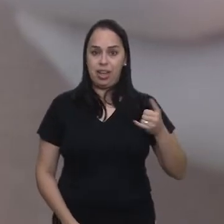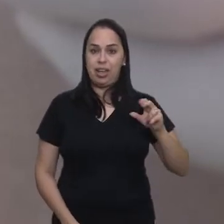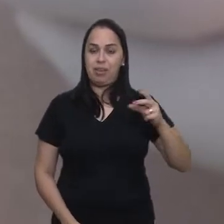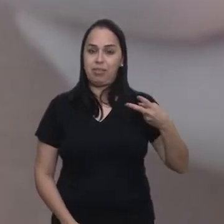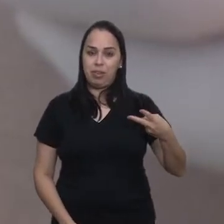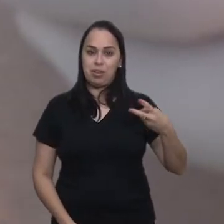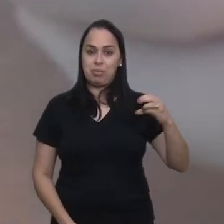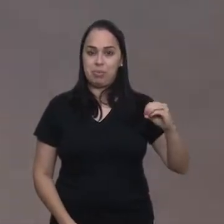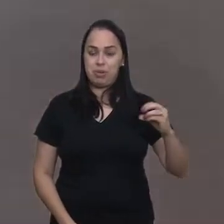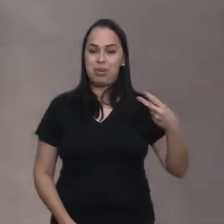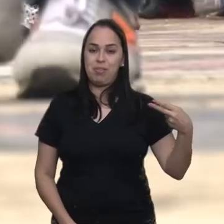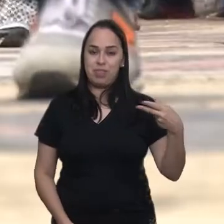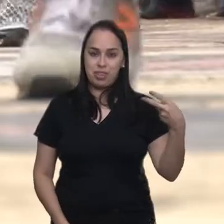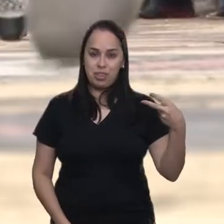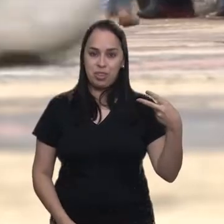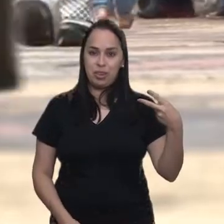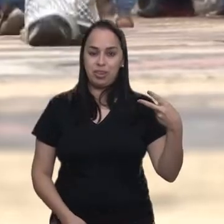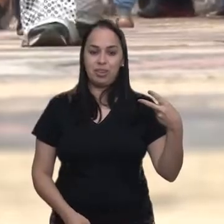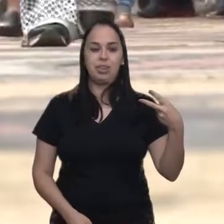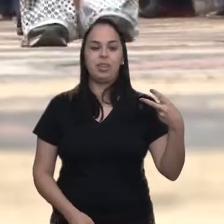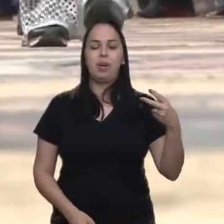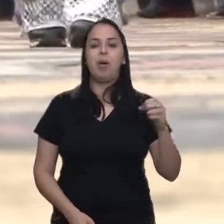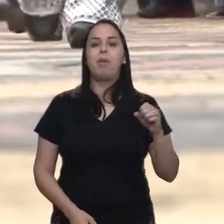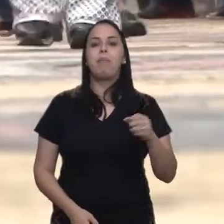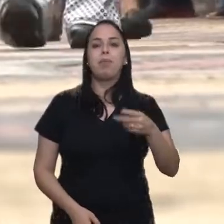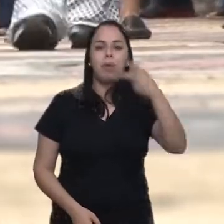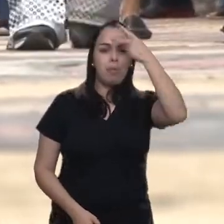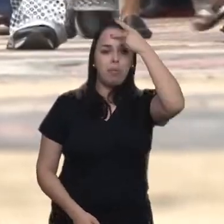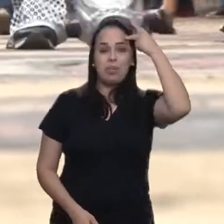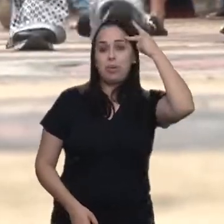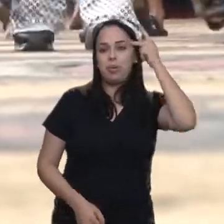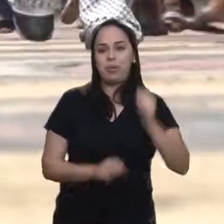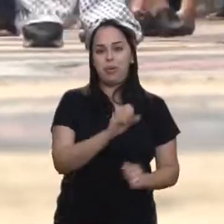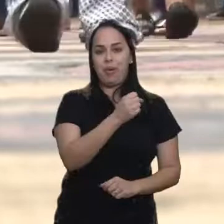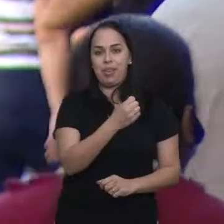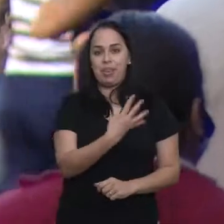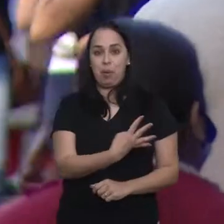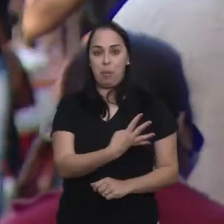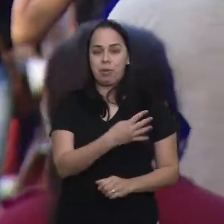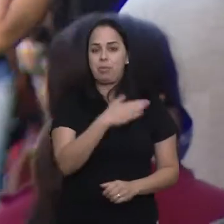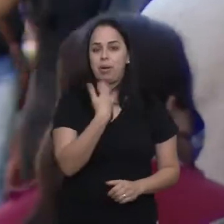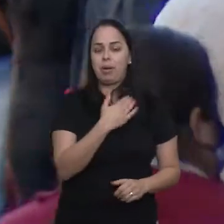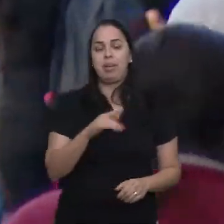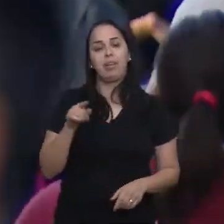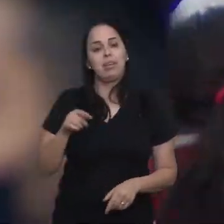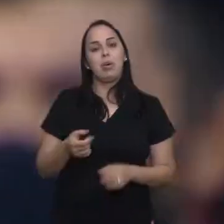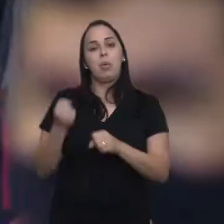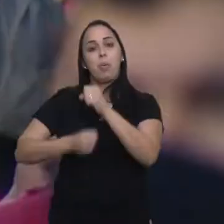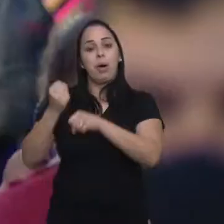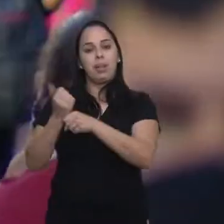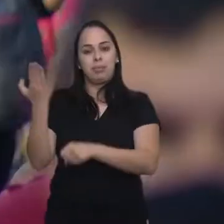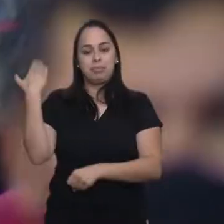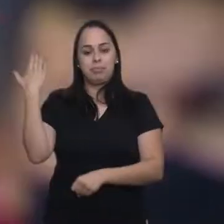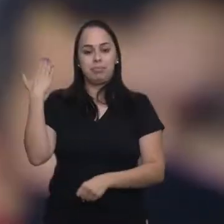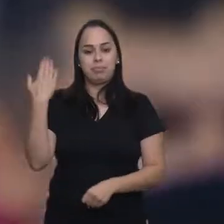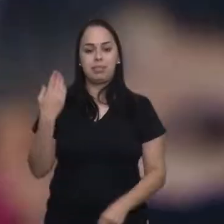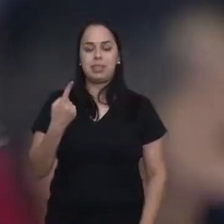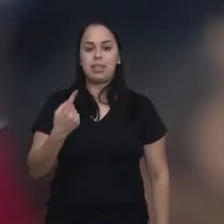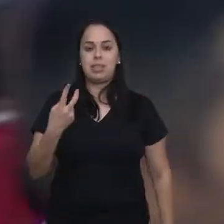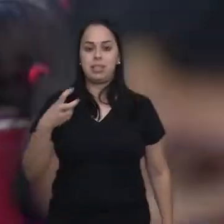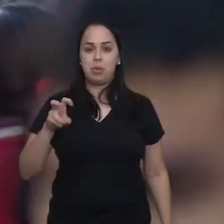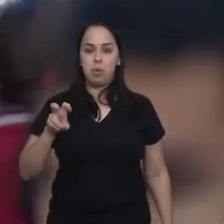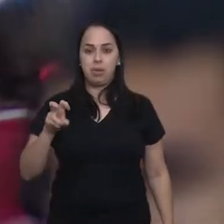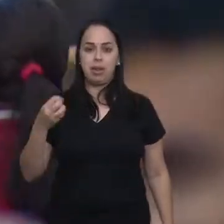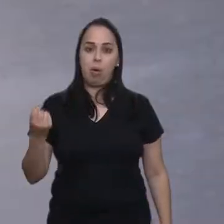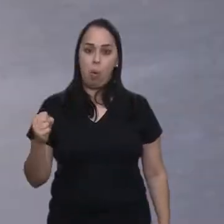de 2022, o município registrou 84 mortes. Já em 2021, foram